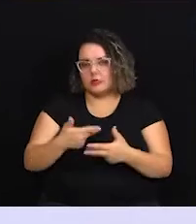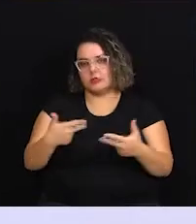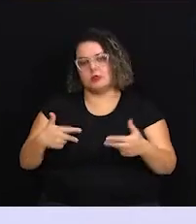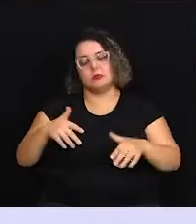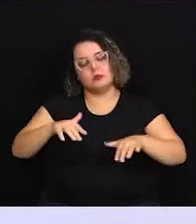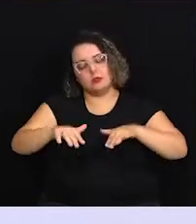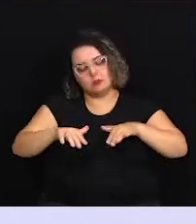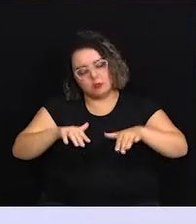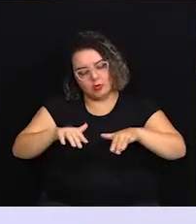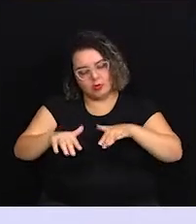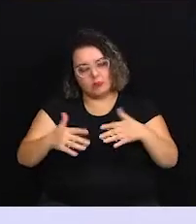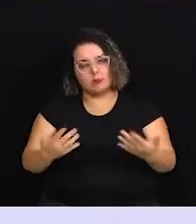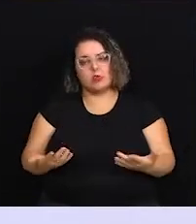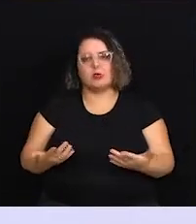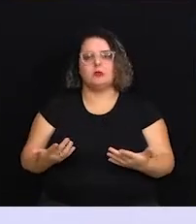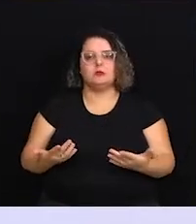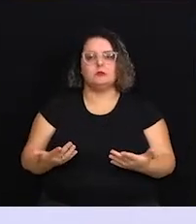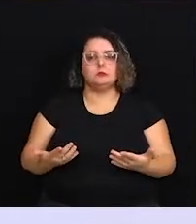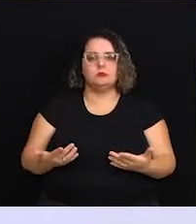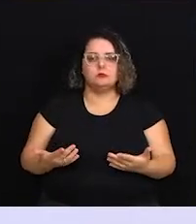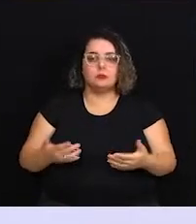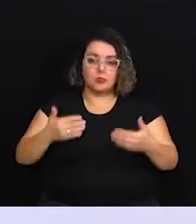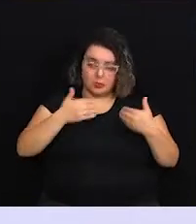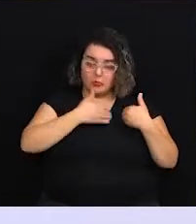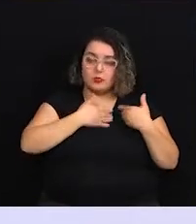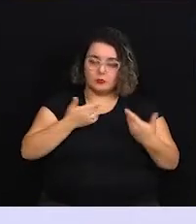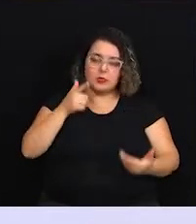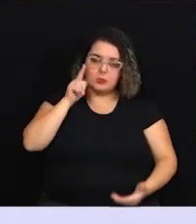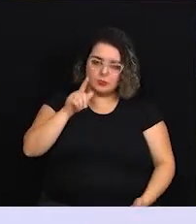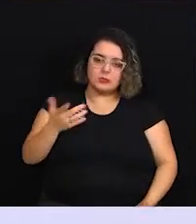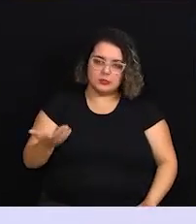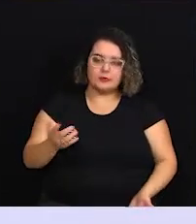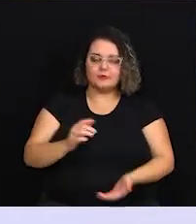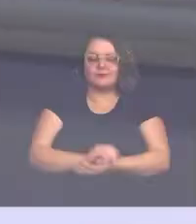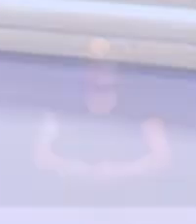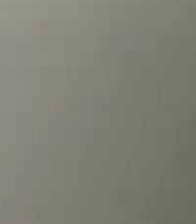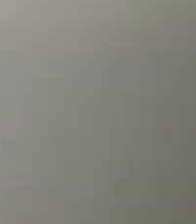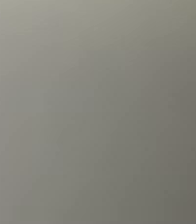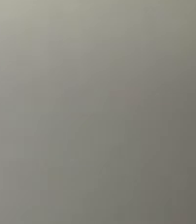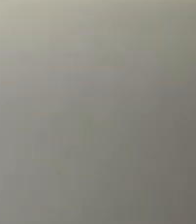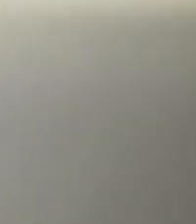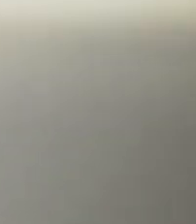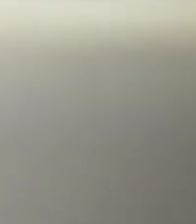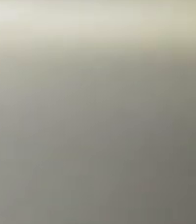tudo isso, para poder fazer os movimentos na medida que o tutor vai dando conta.